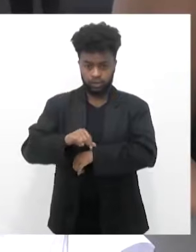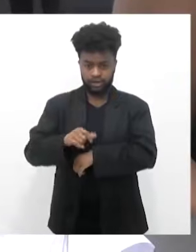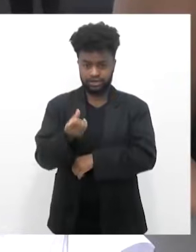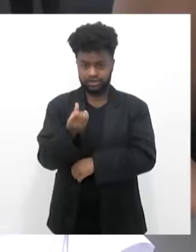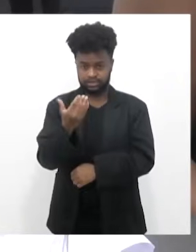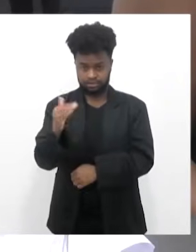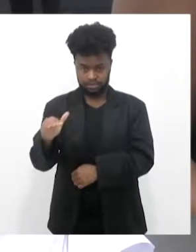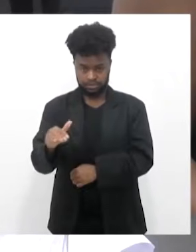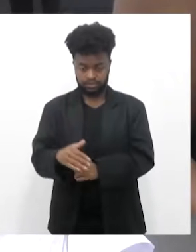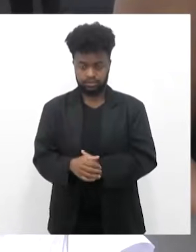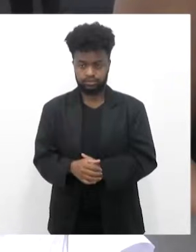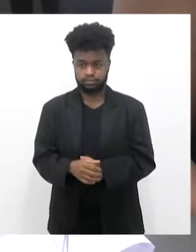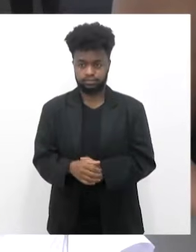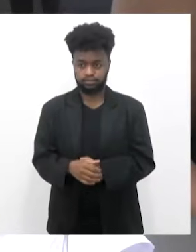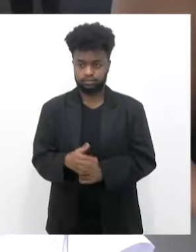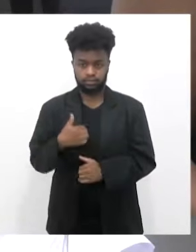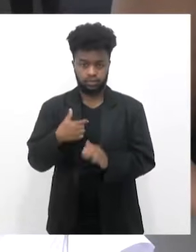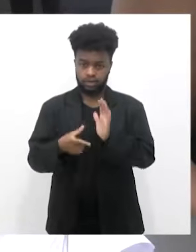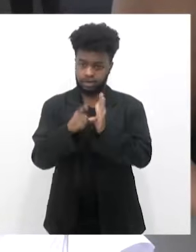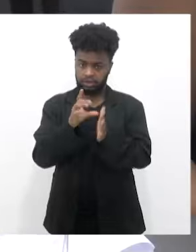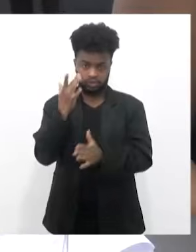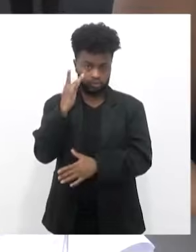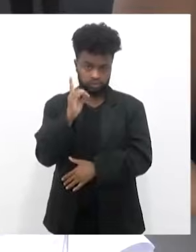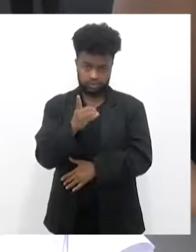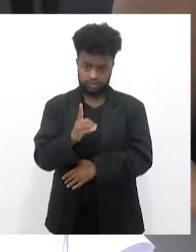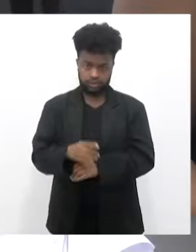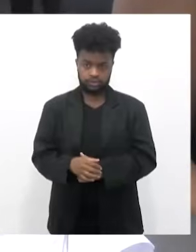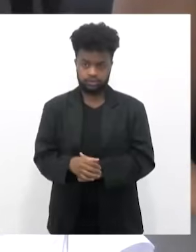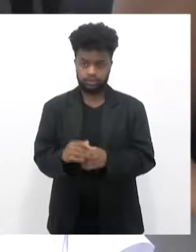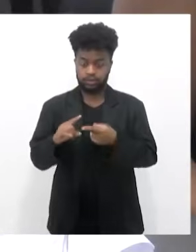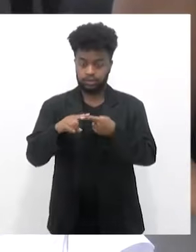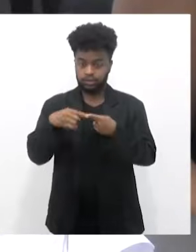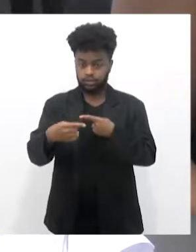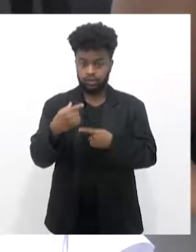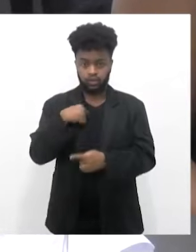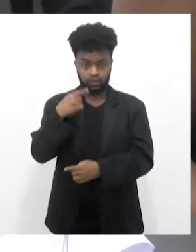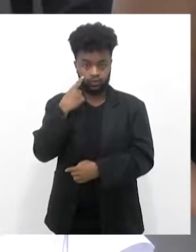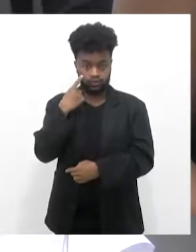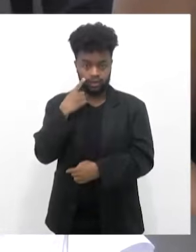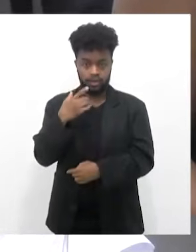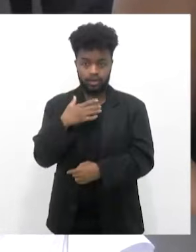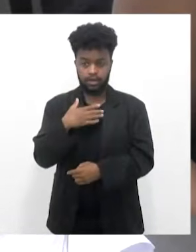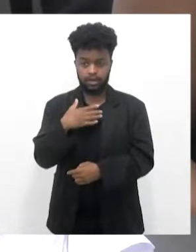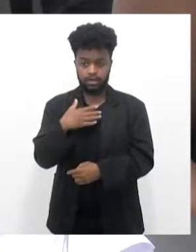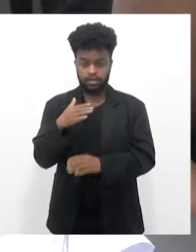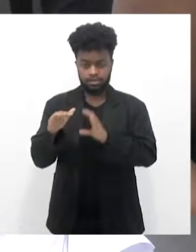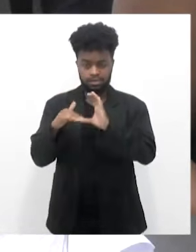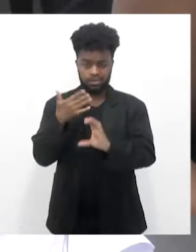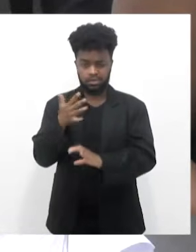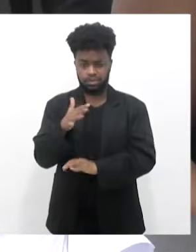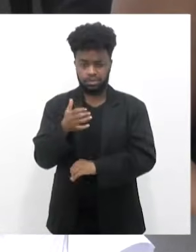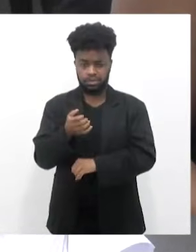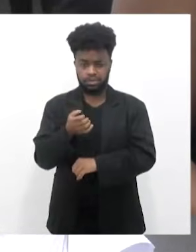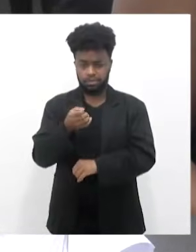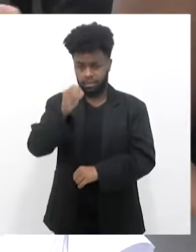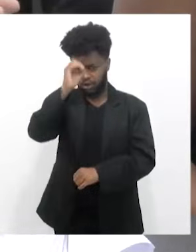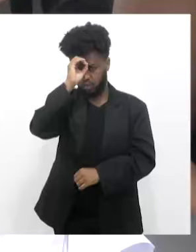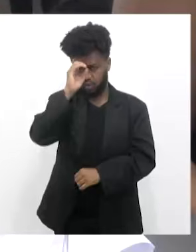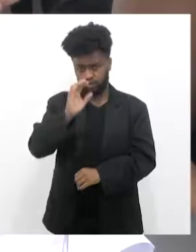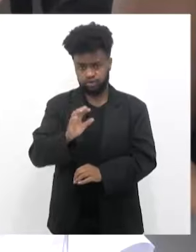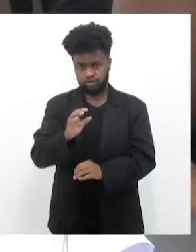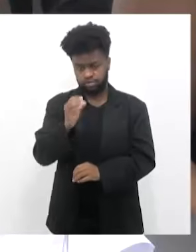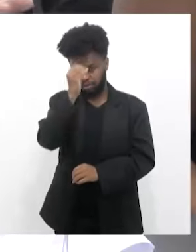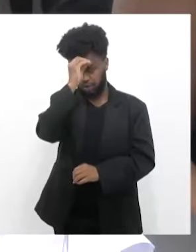da manhã. Eu não conhecia antes. Depois eu fui ver que chegou na minha caixa lá pela 00:30.